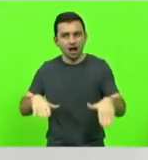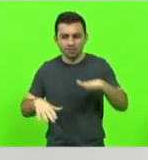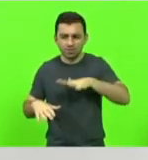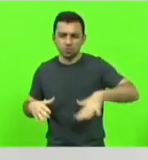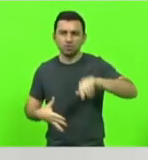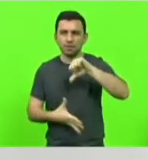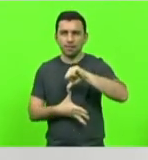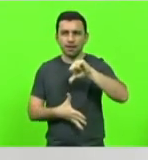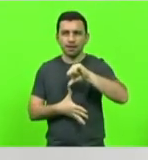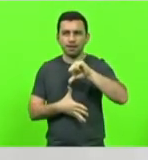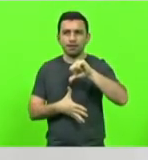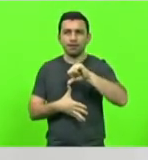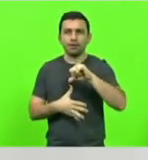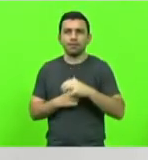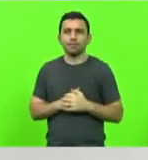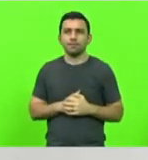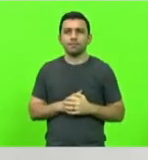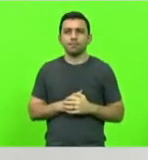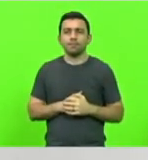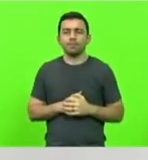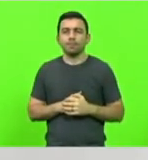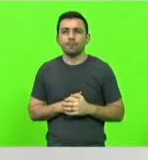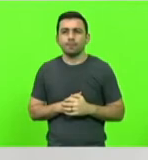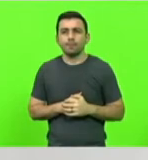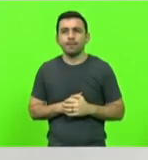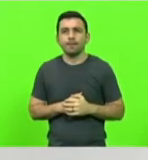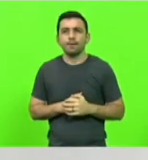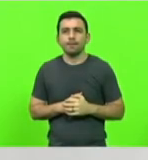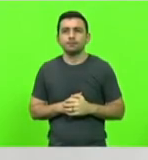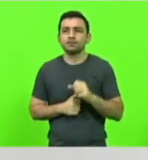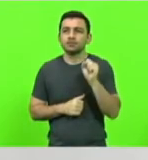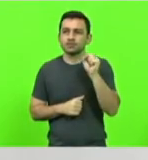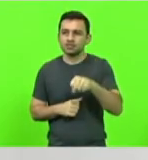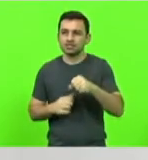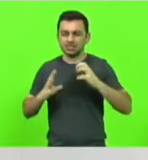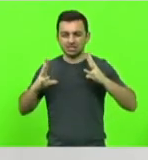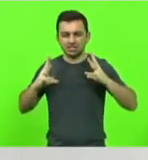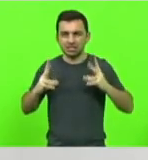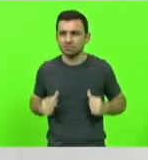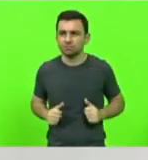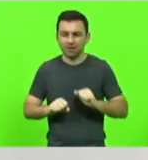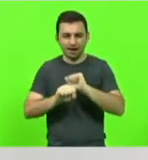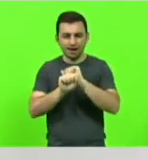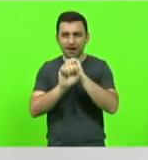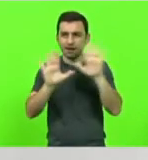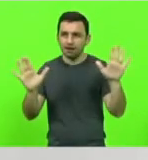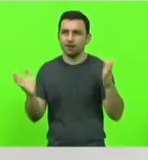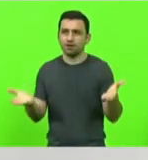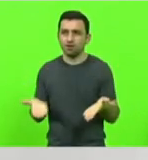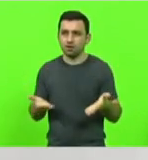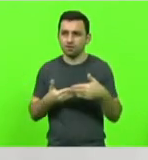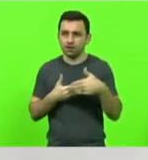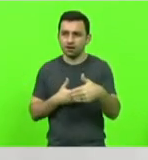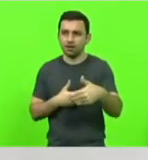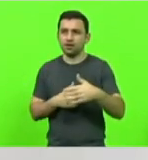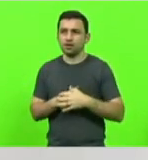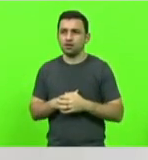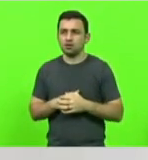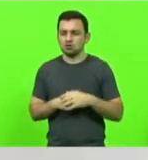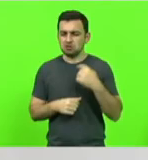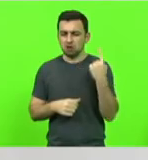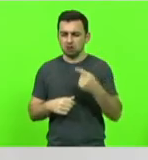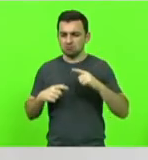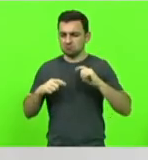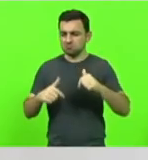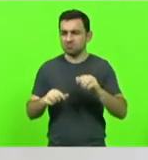Latinoamérica de forma limpa, transparente. Não porque nós vamos tomar alguma atitude, porque